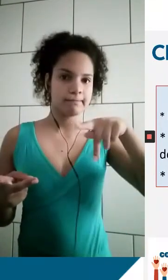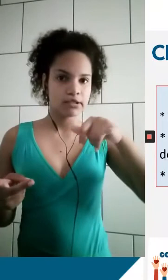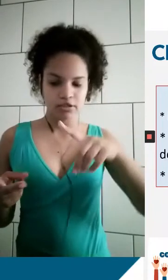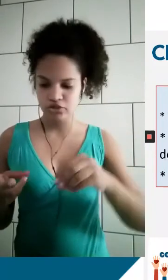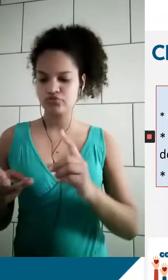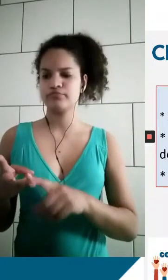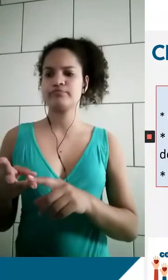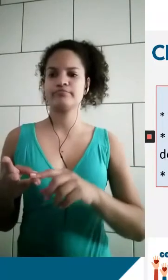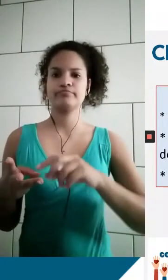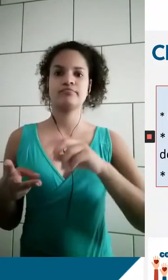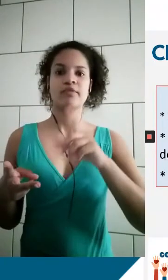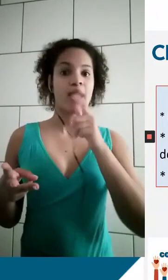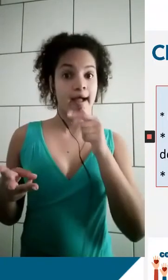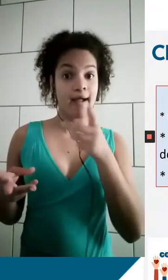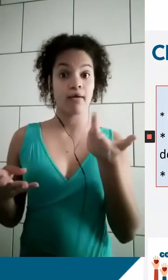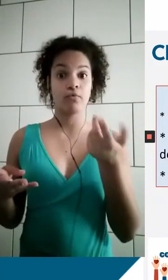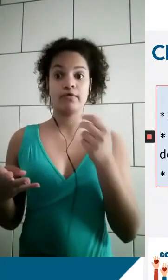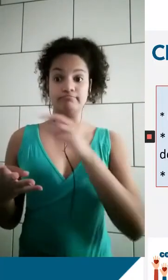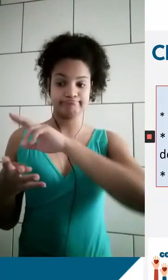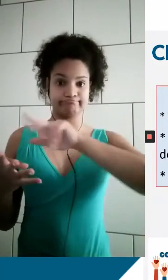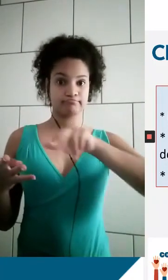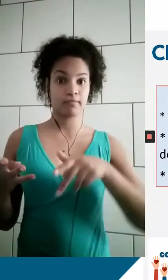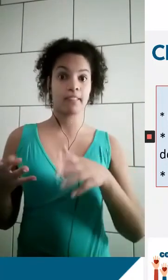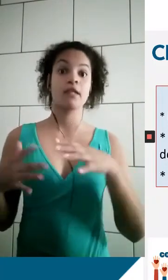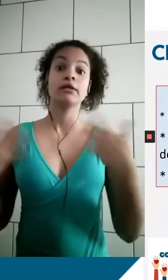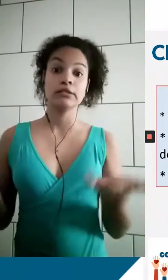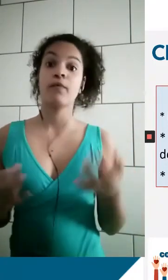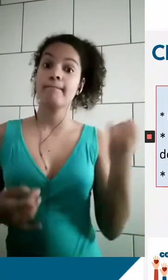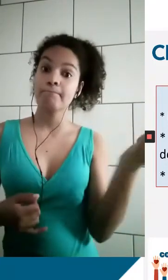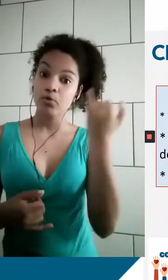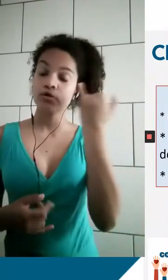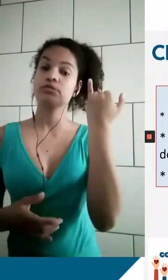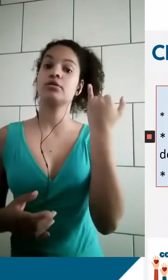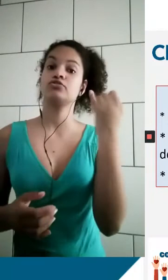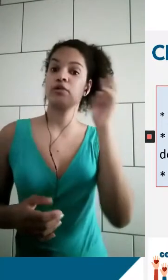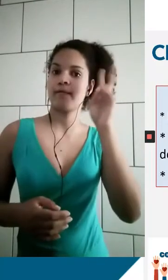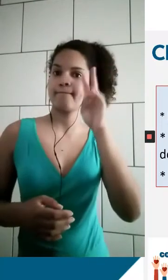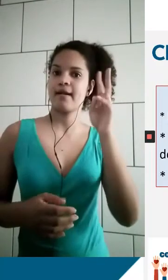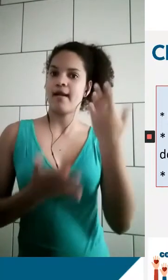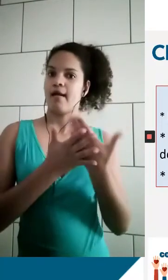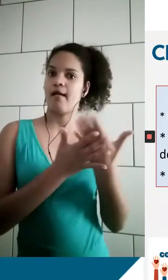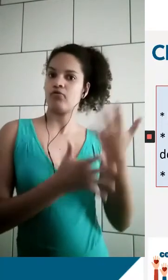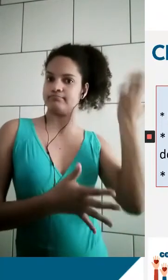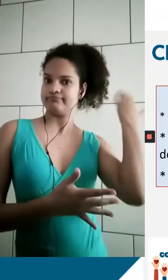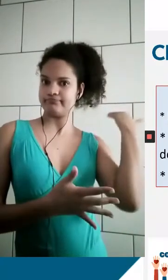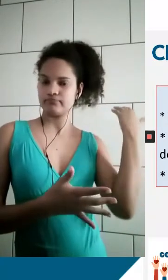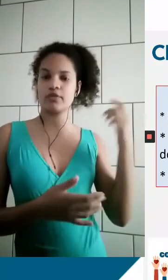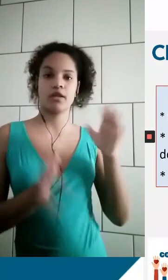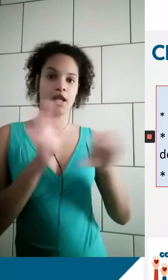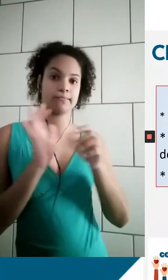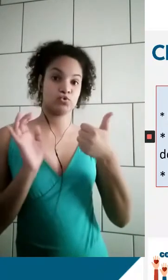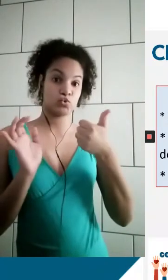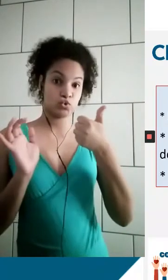lipídios, ácidos nucleicos, a água. Então é importante relembrar um pouco a aula